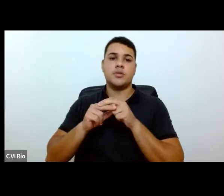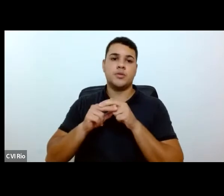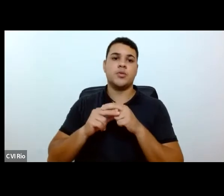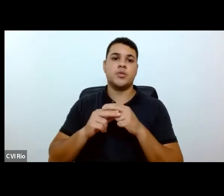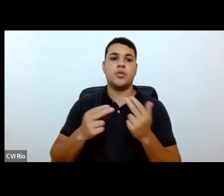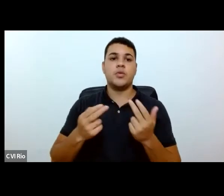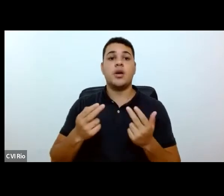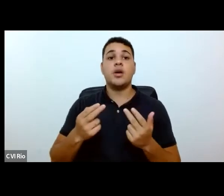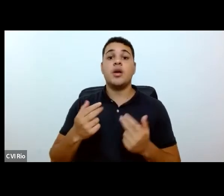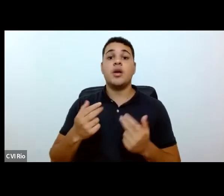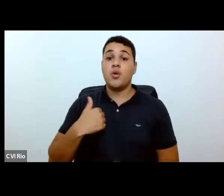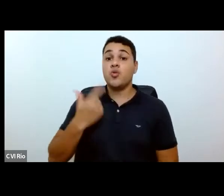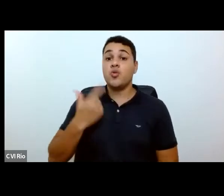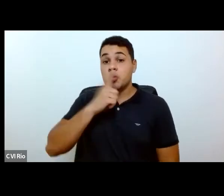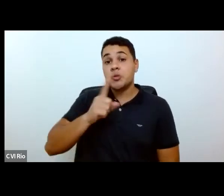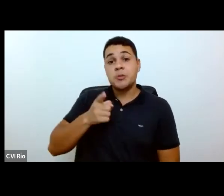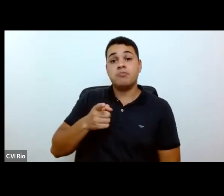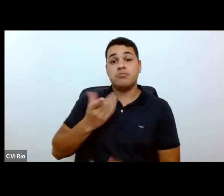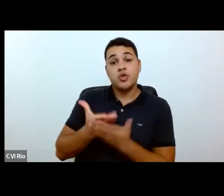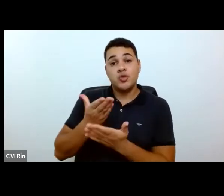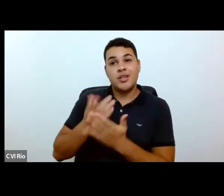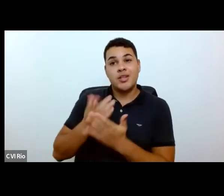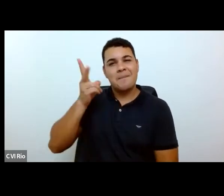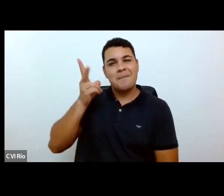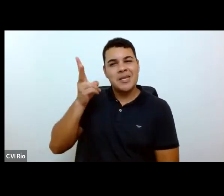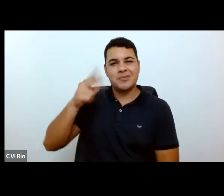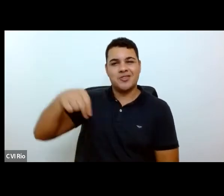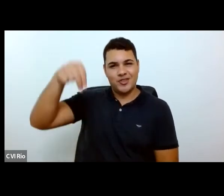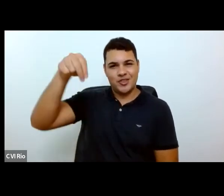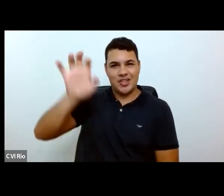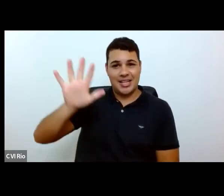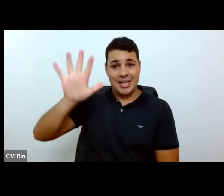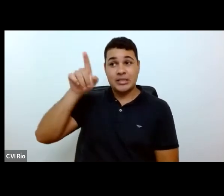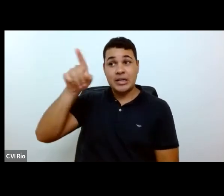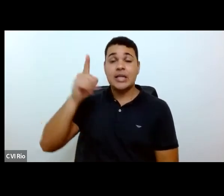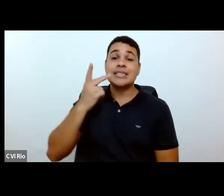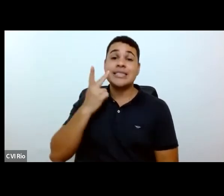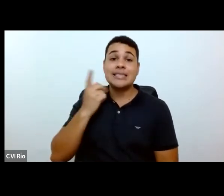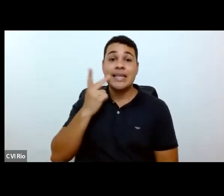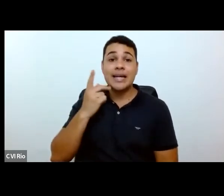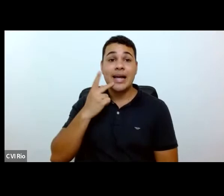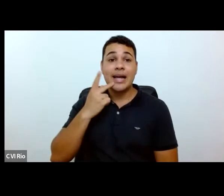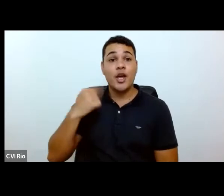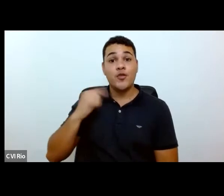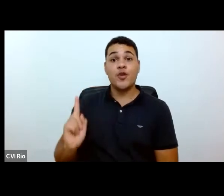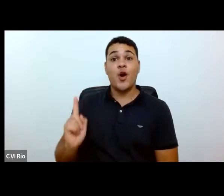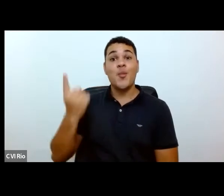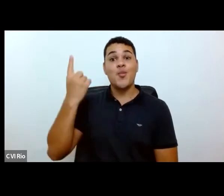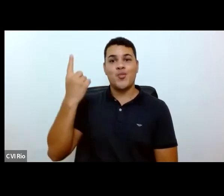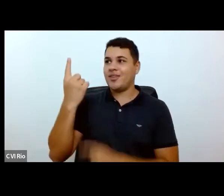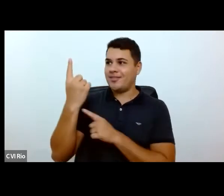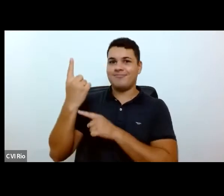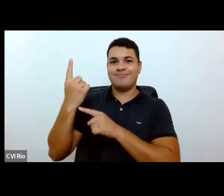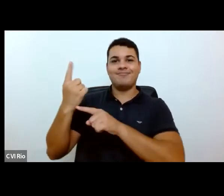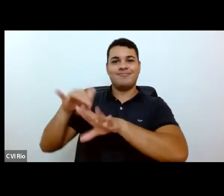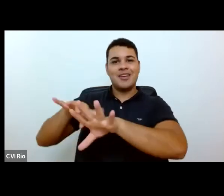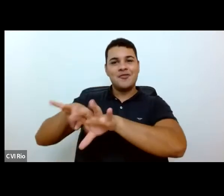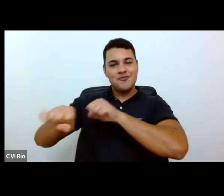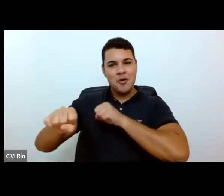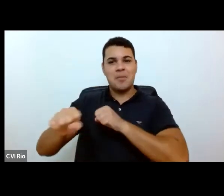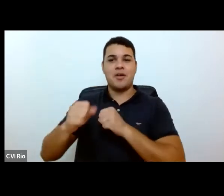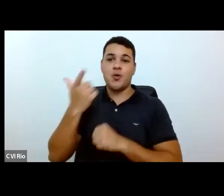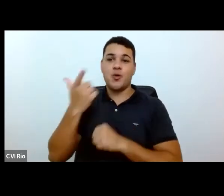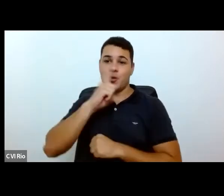ter estudado pedagogia no sertão, lá no Ceará. Fui a primeira travesti a me formar pela universidade pública lá. O nome